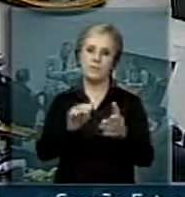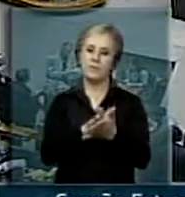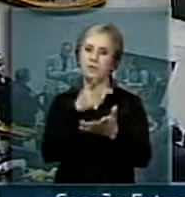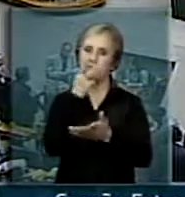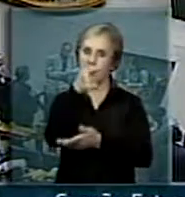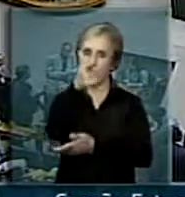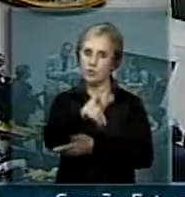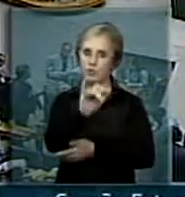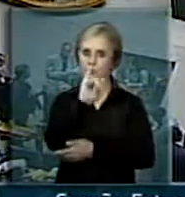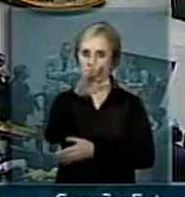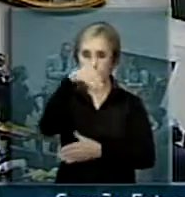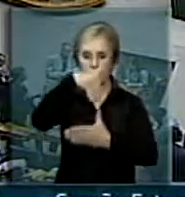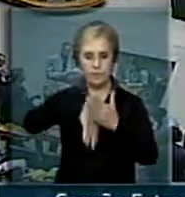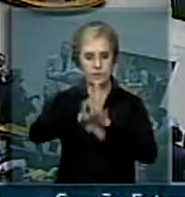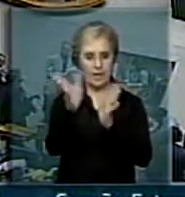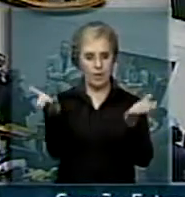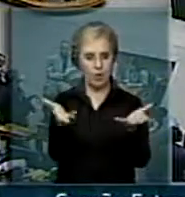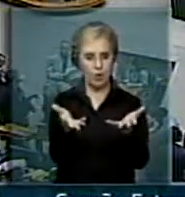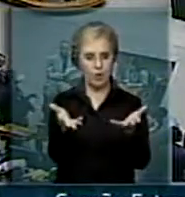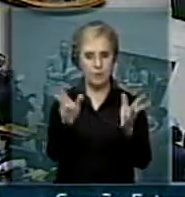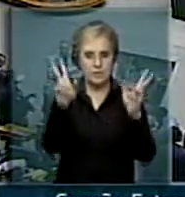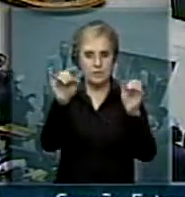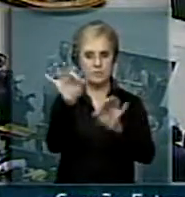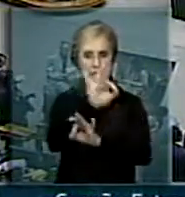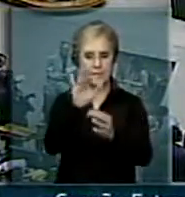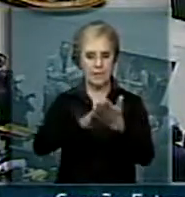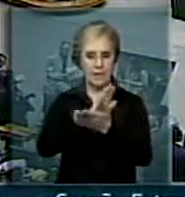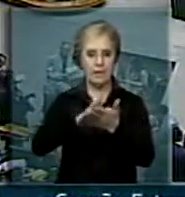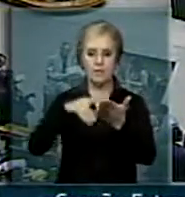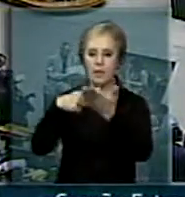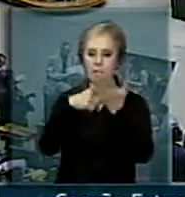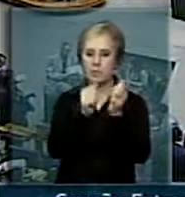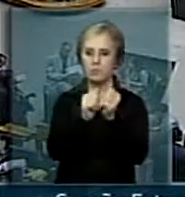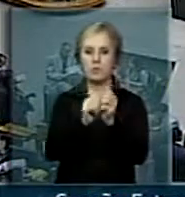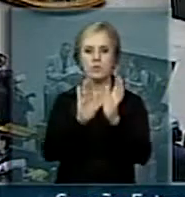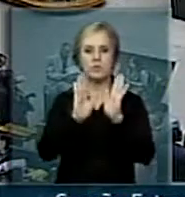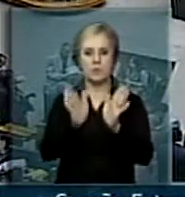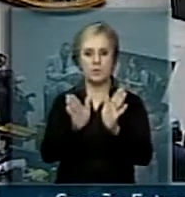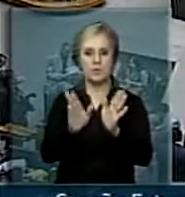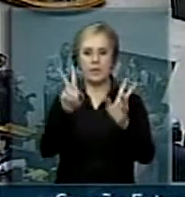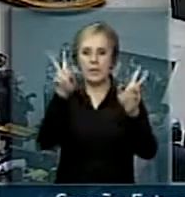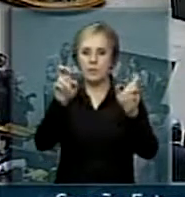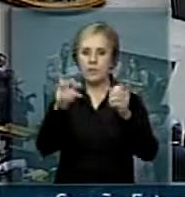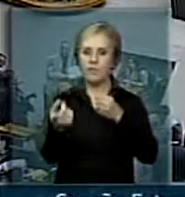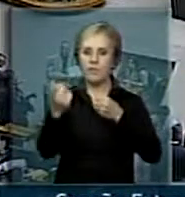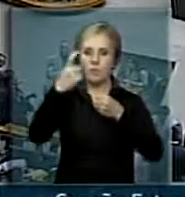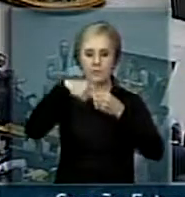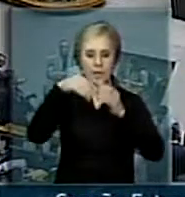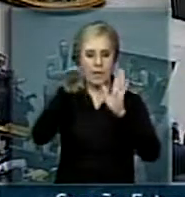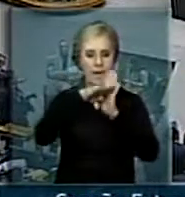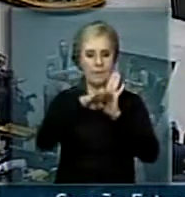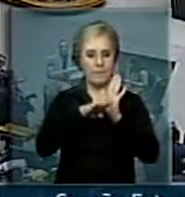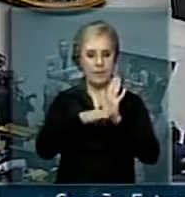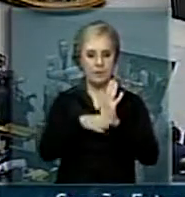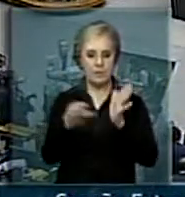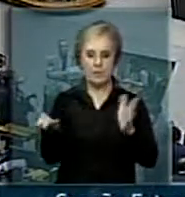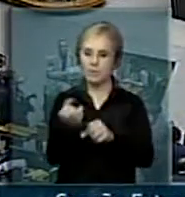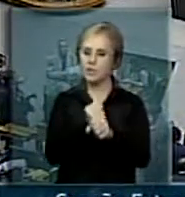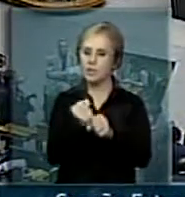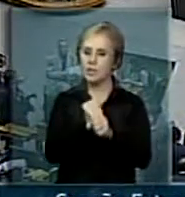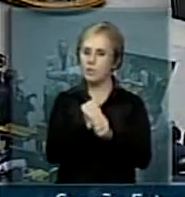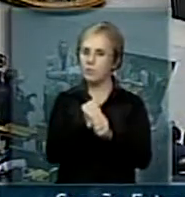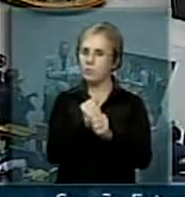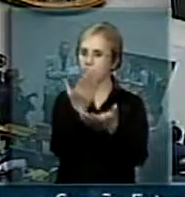Volto a dizer, se nós não votarmos esta matéria agora com os acordos que foram feitos, ela não volta mais à pauta neste ano.